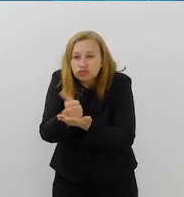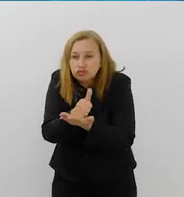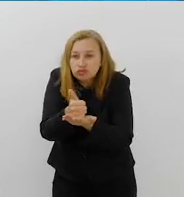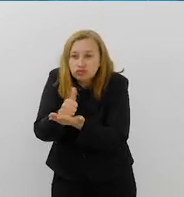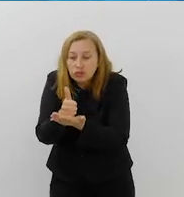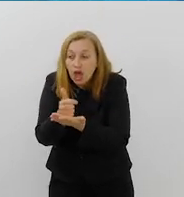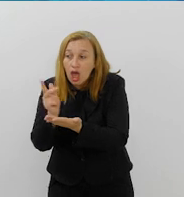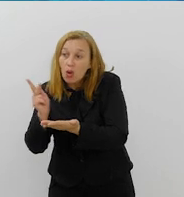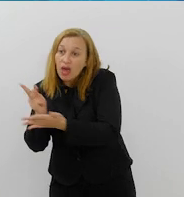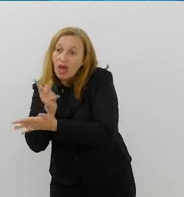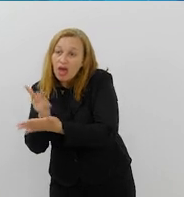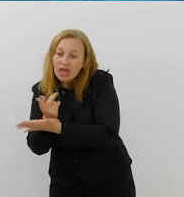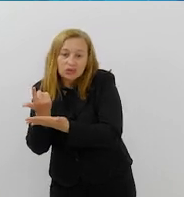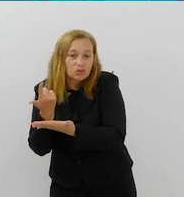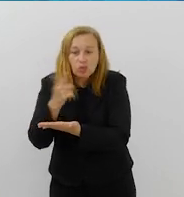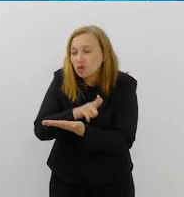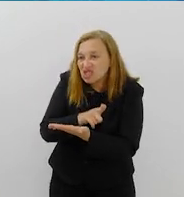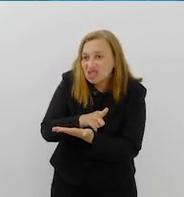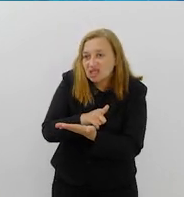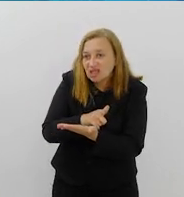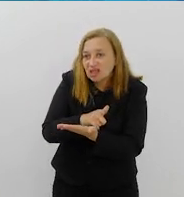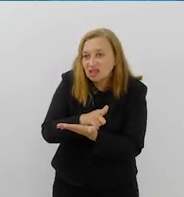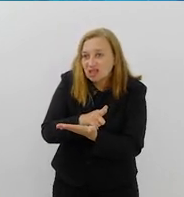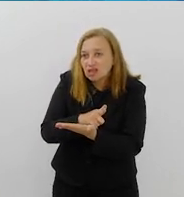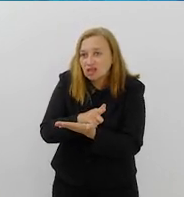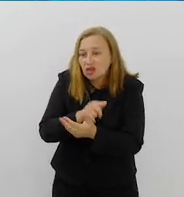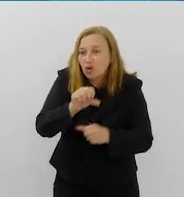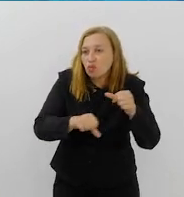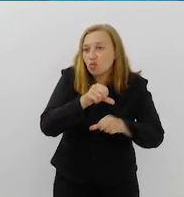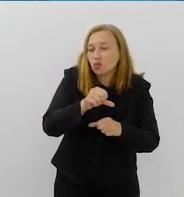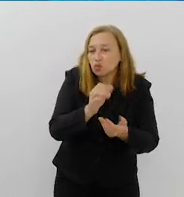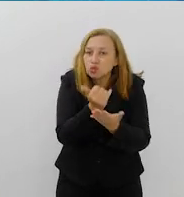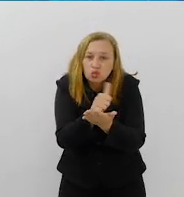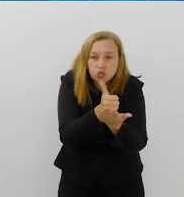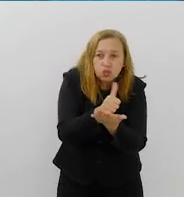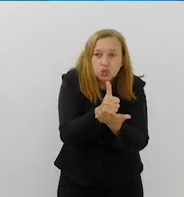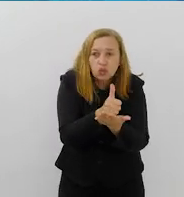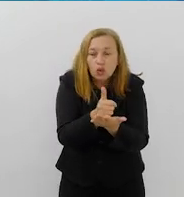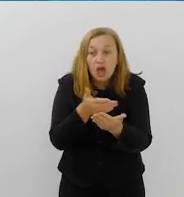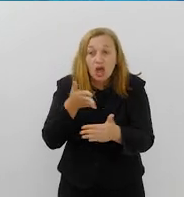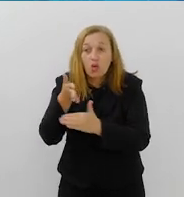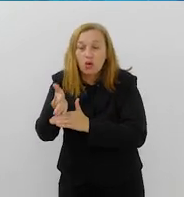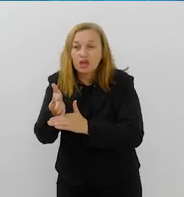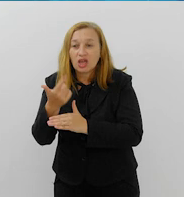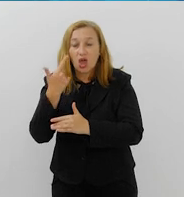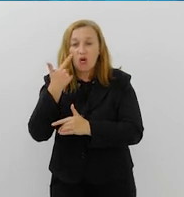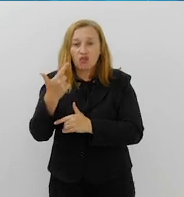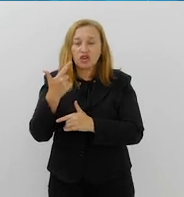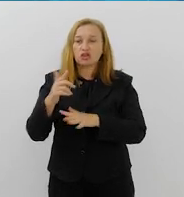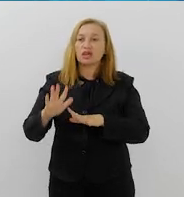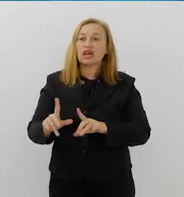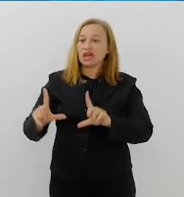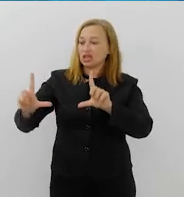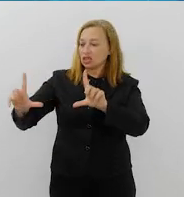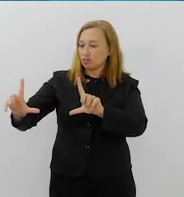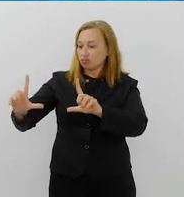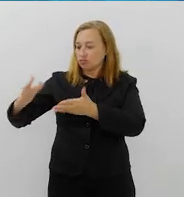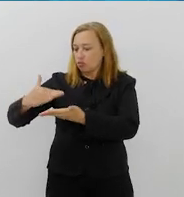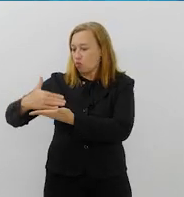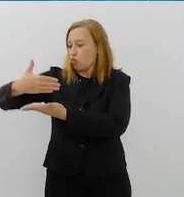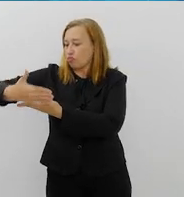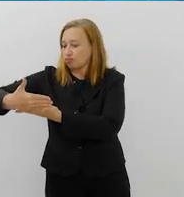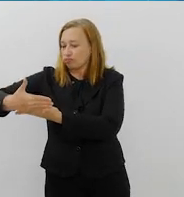eu errei, eu não estou dando conta, eu passo para outro jogo, eu entro, porque eu vejo muito assim, eles têm a